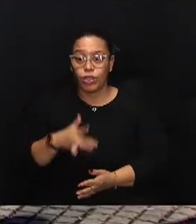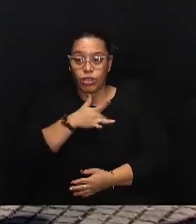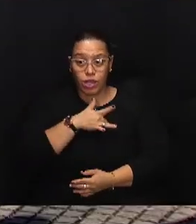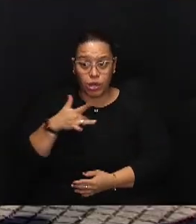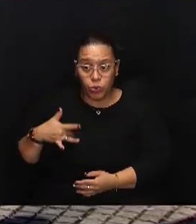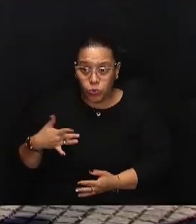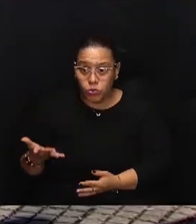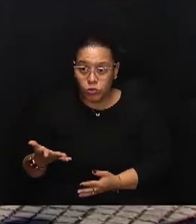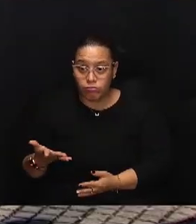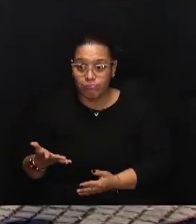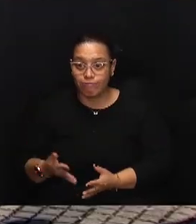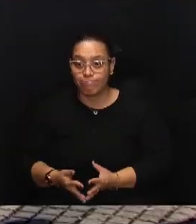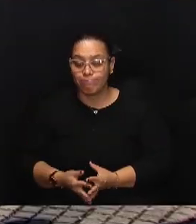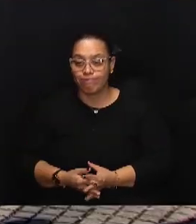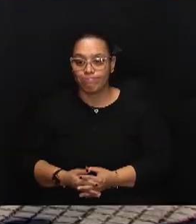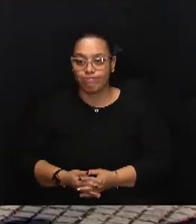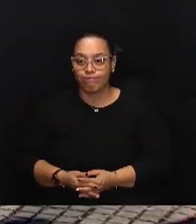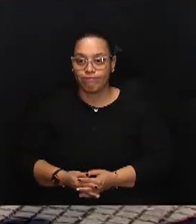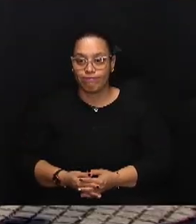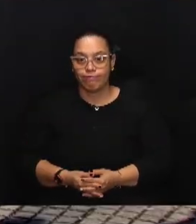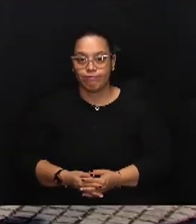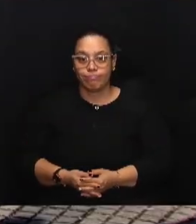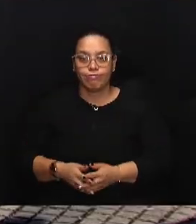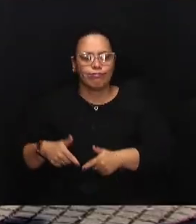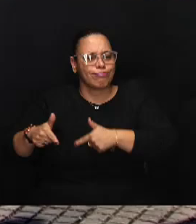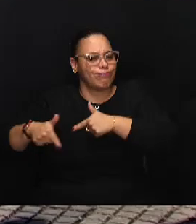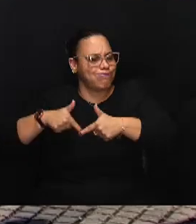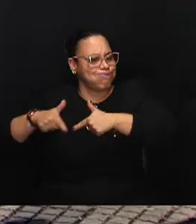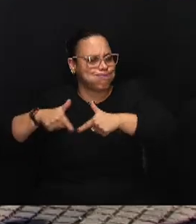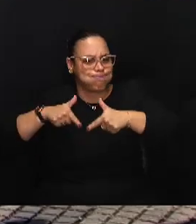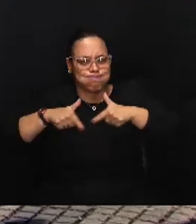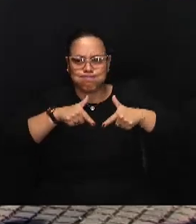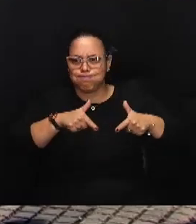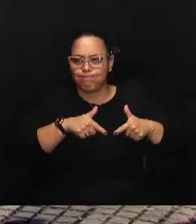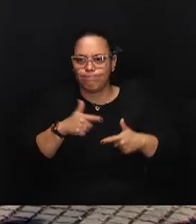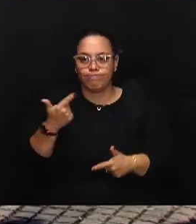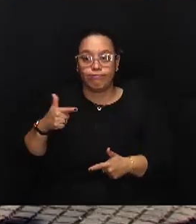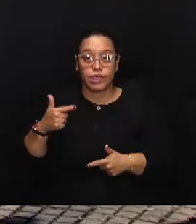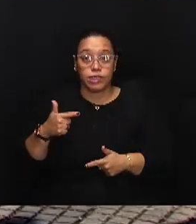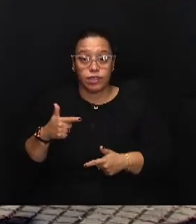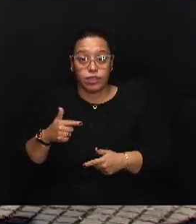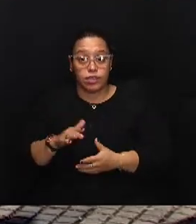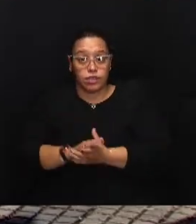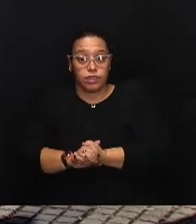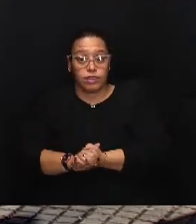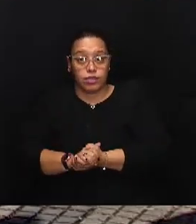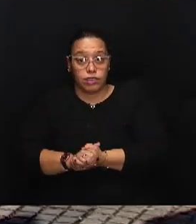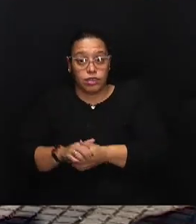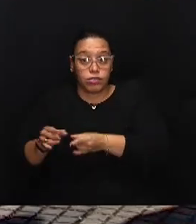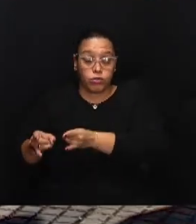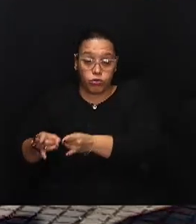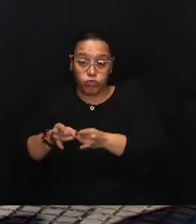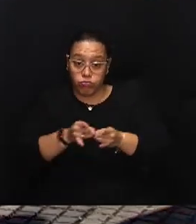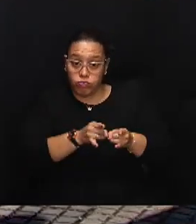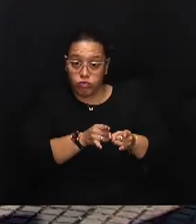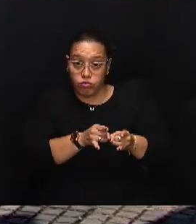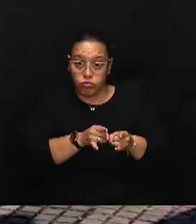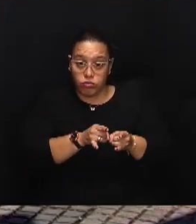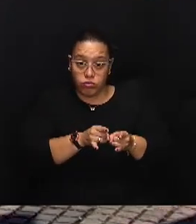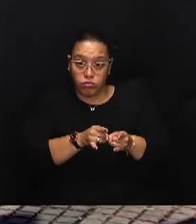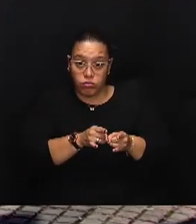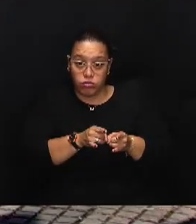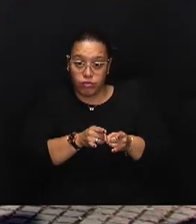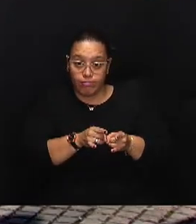saúde, né, pública, trabalharam muito para que a gente não tivesse um colapso também nesse sistema funerário, porque, como eu falei, é um aparelho